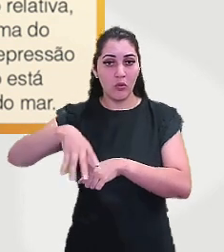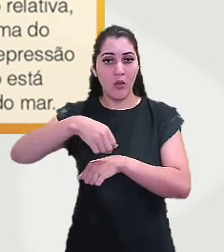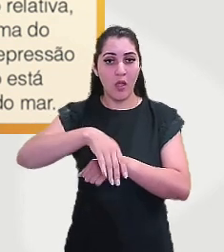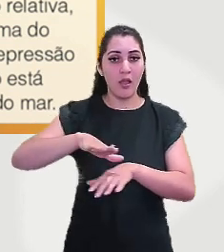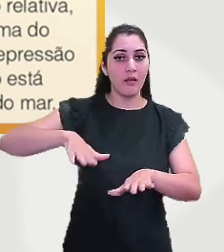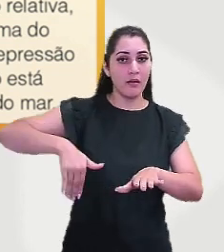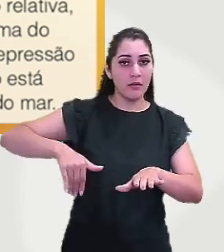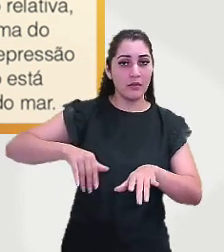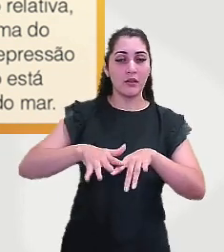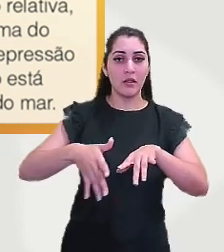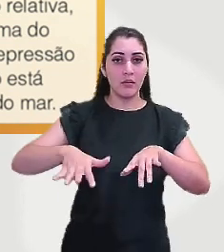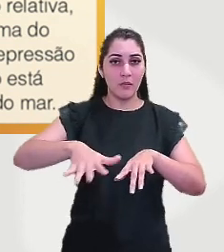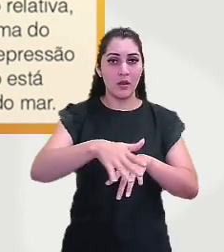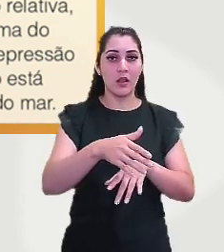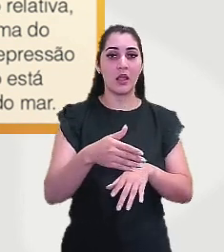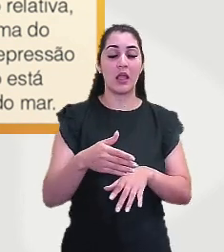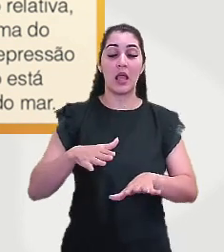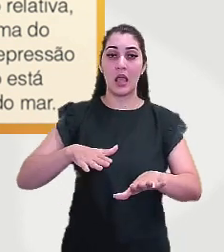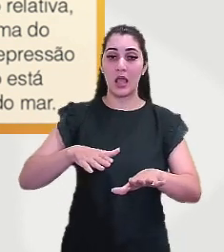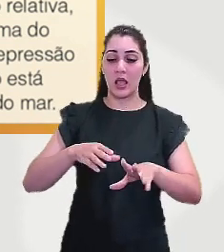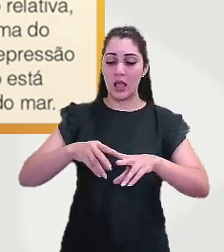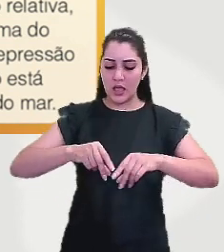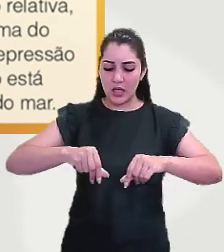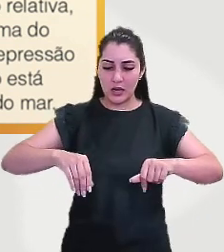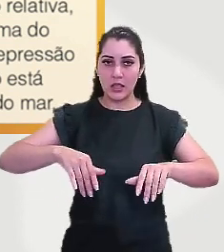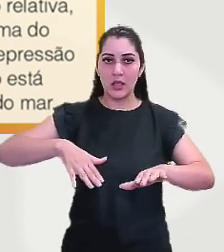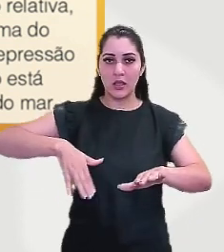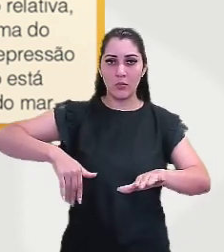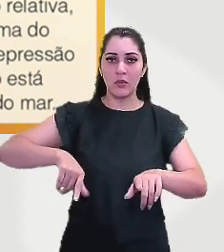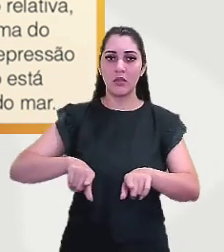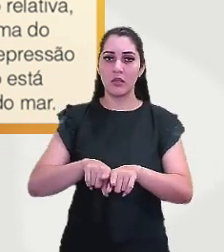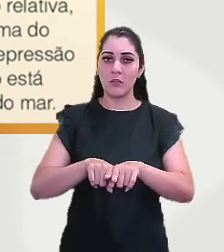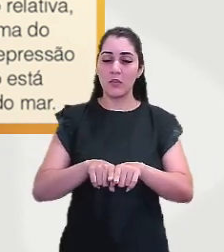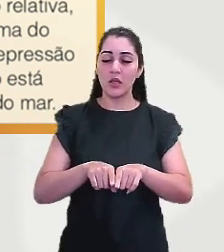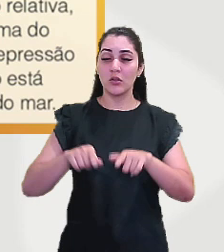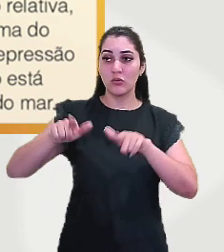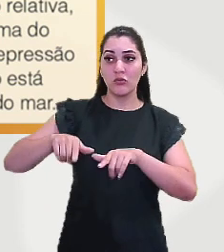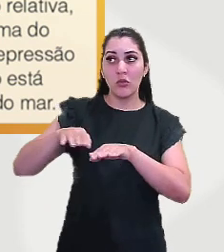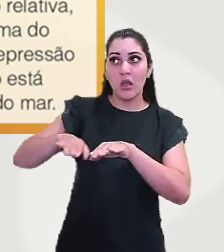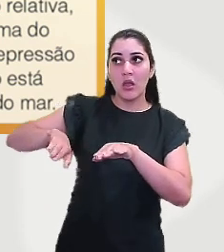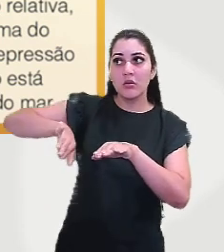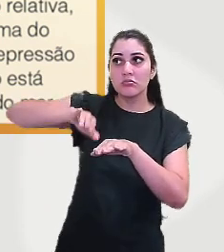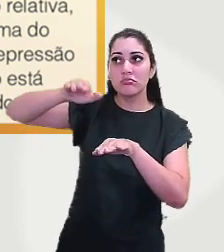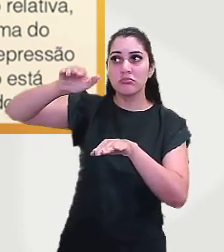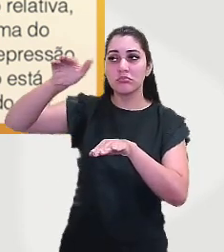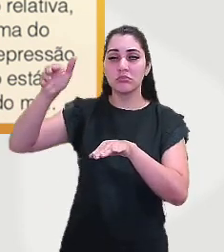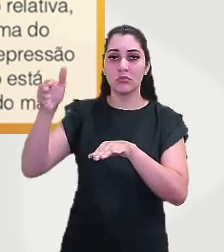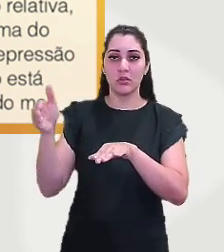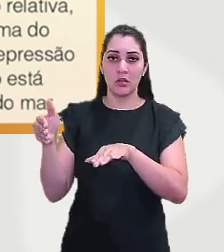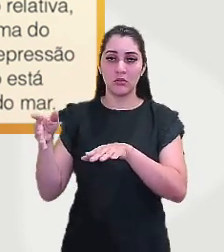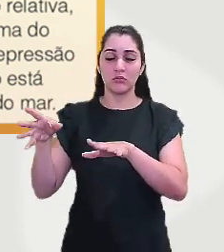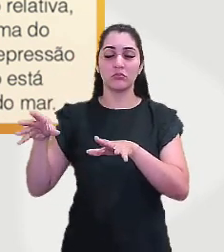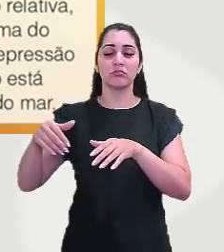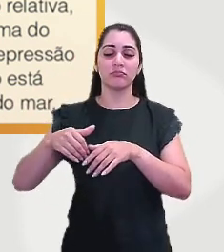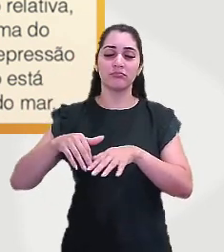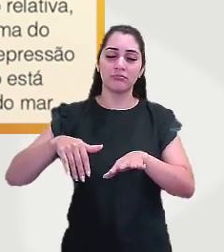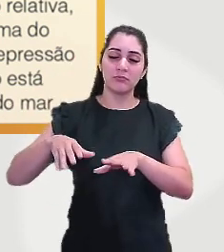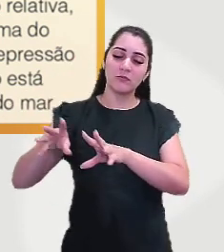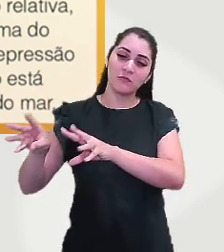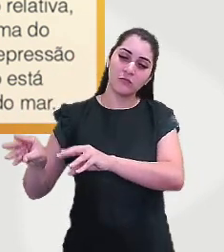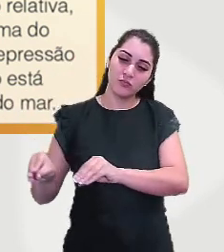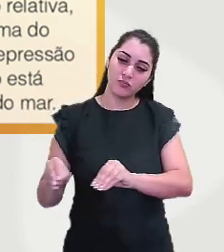sedimentos, todos trazidos, vindo de áreas mais altas, né? Nos planaltos, e sendo depositadas, né?